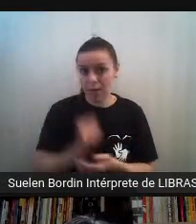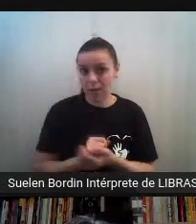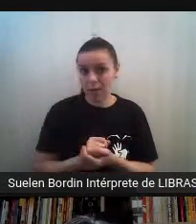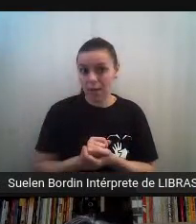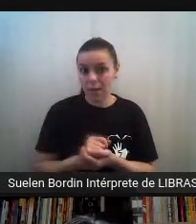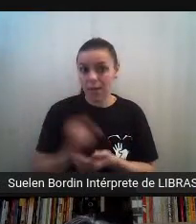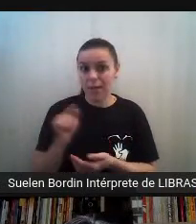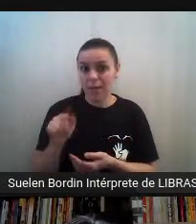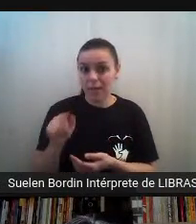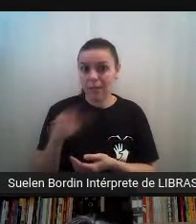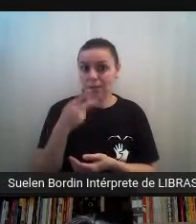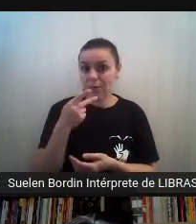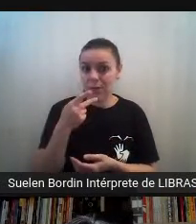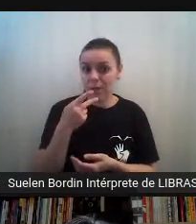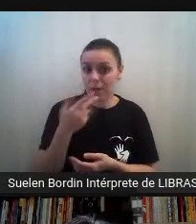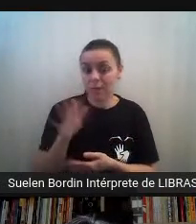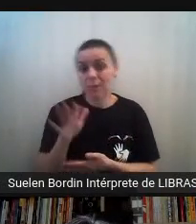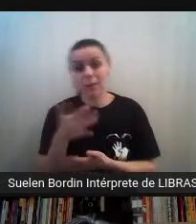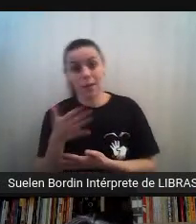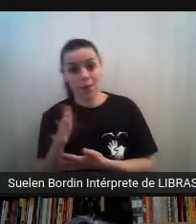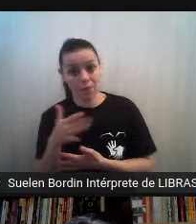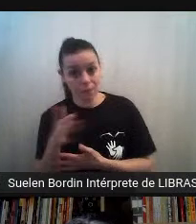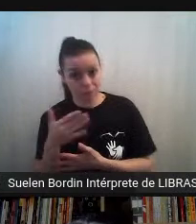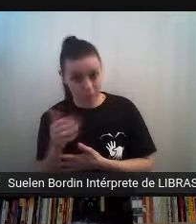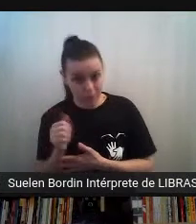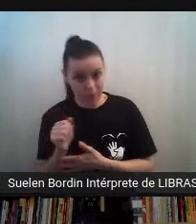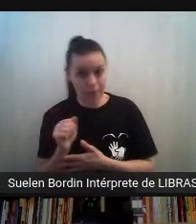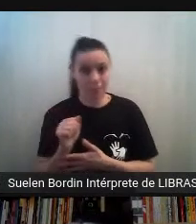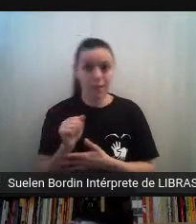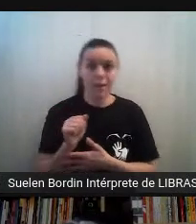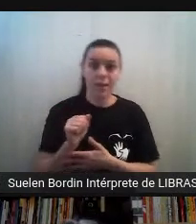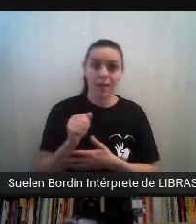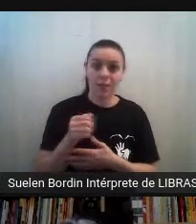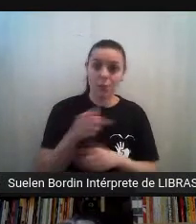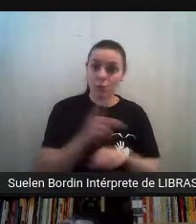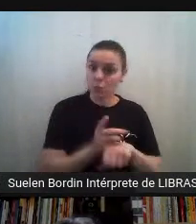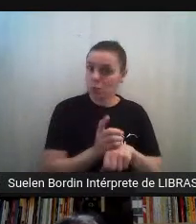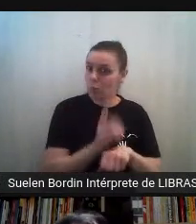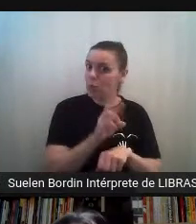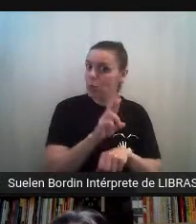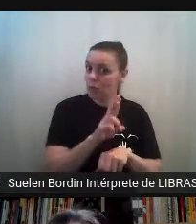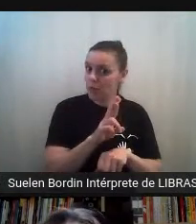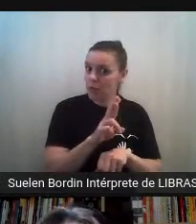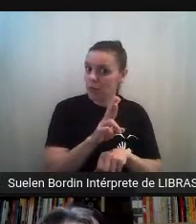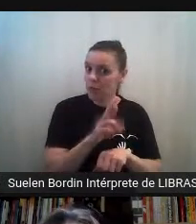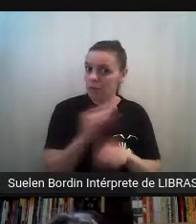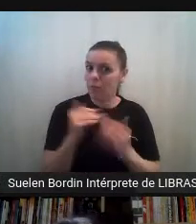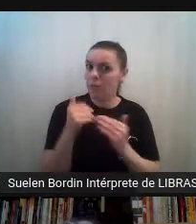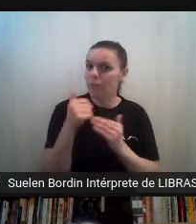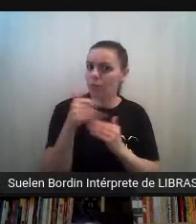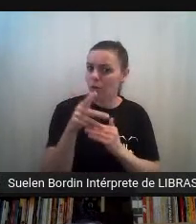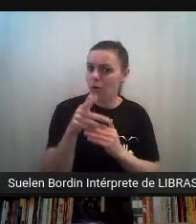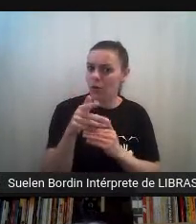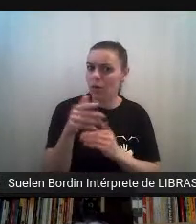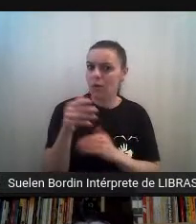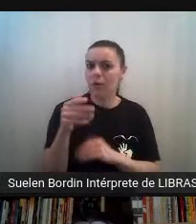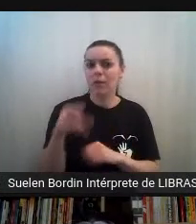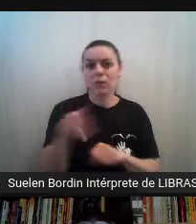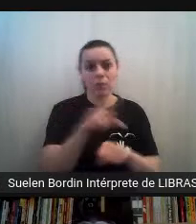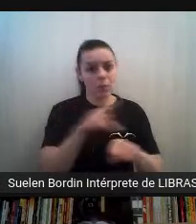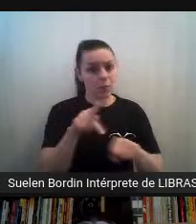Eles me disseram que talvez esse caminho de fazer o doutorado no exterior seria algo para mim,